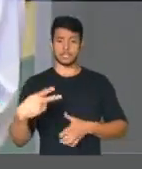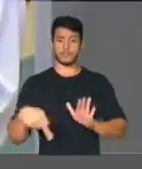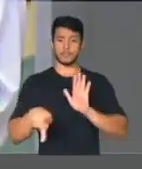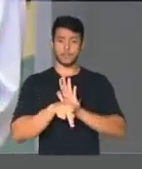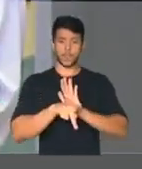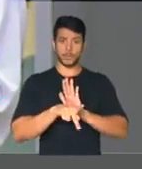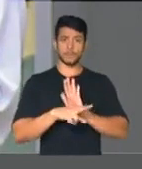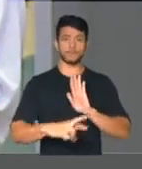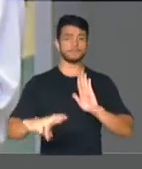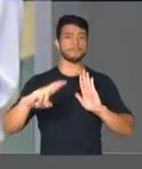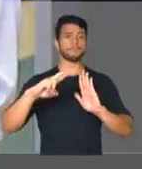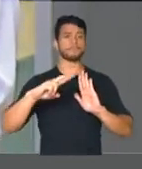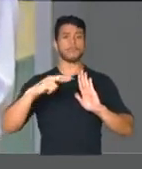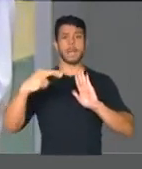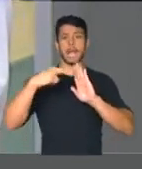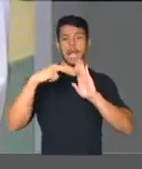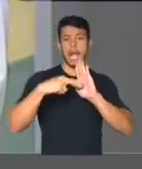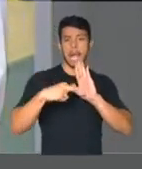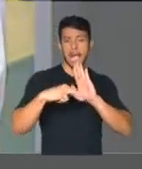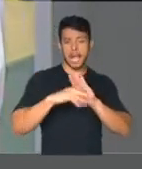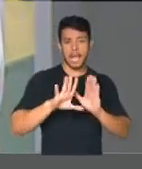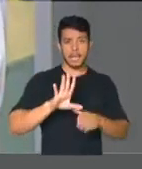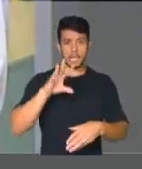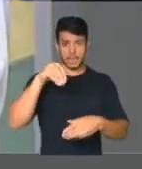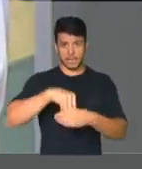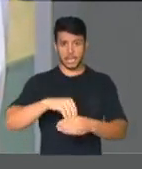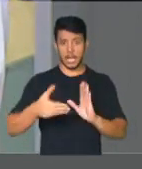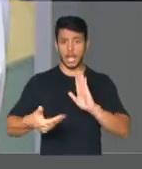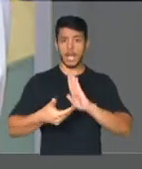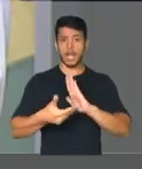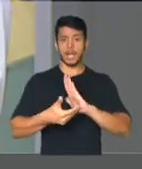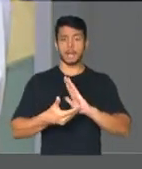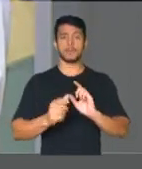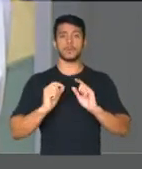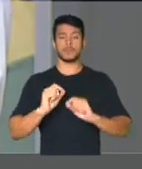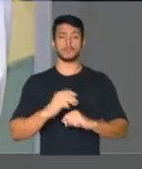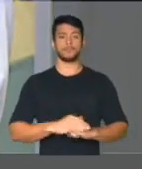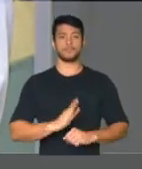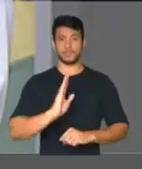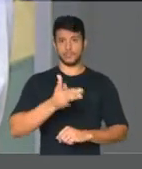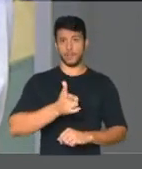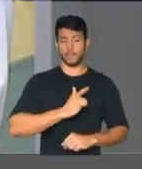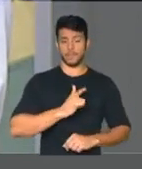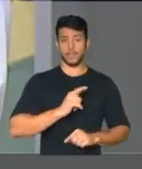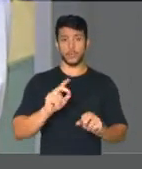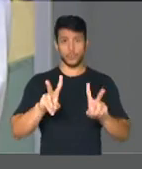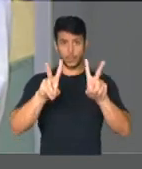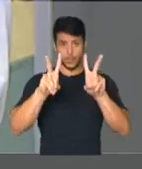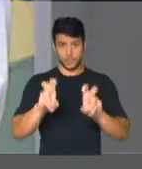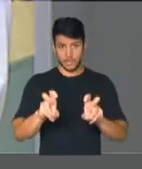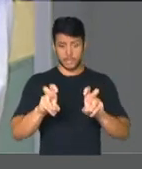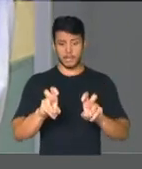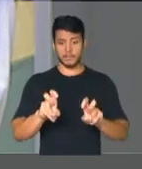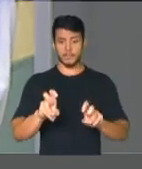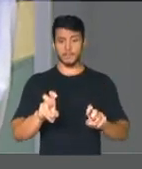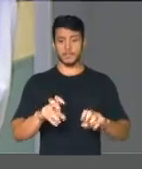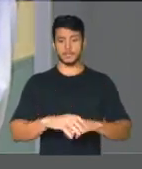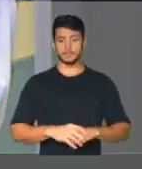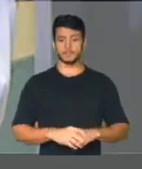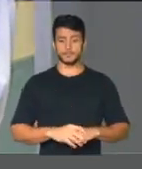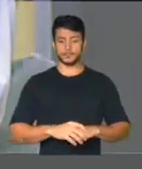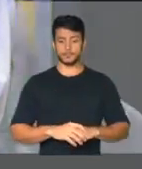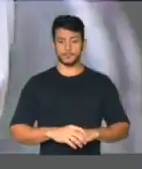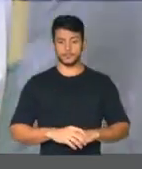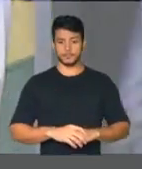regime interno da Câmara dos Deputados. Acerca da matéria objeto das proposições